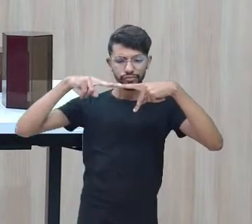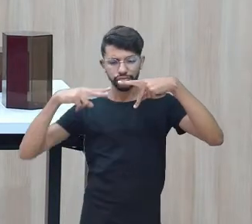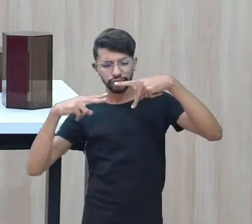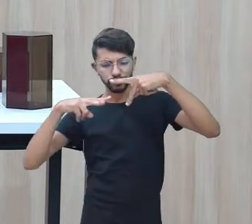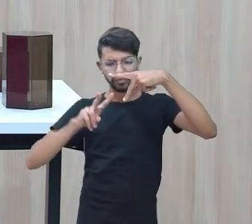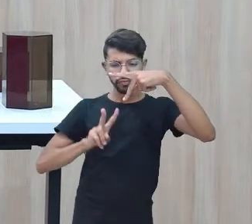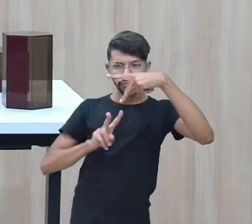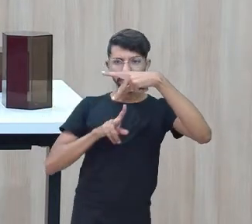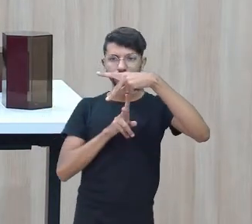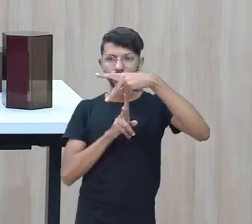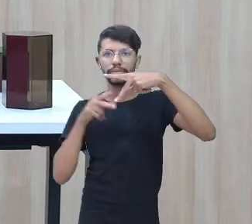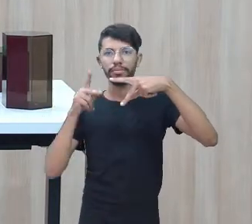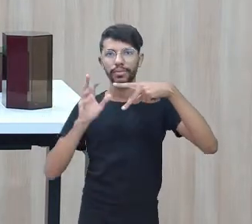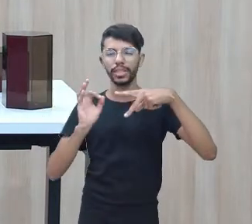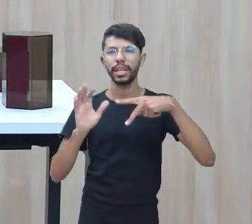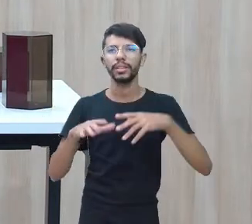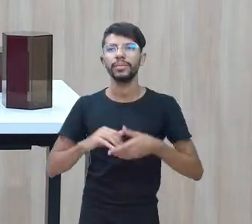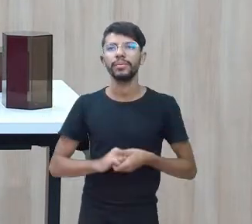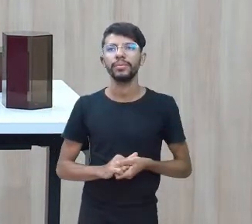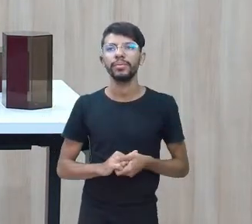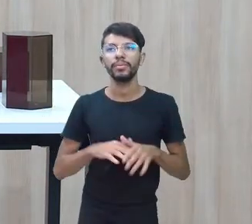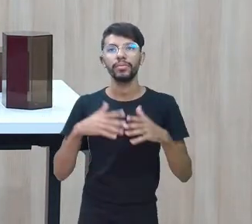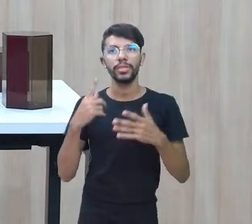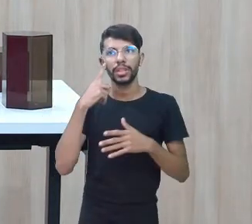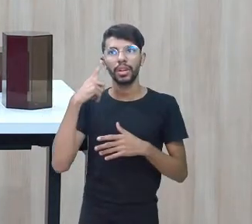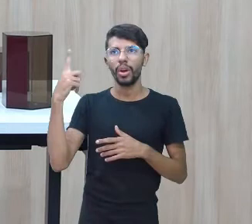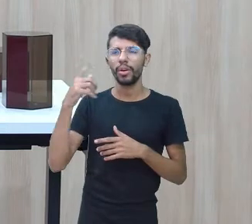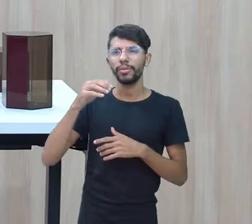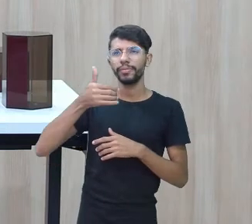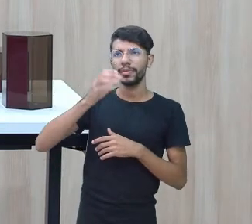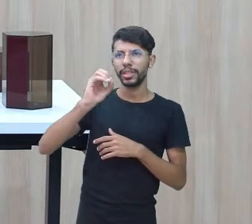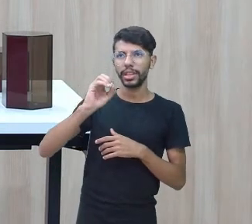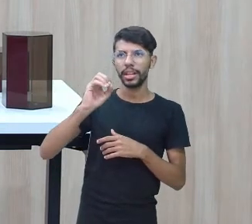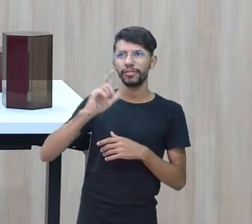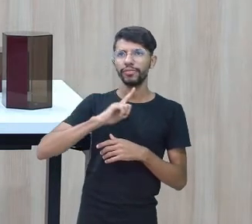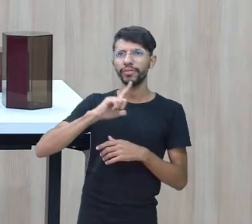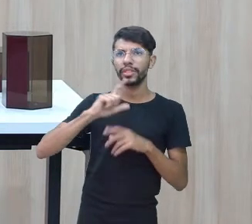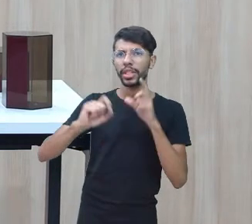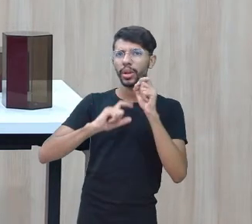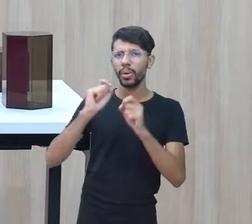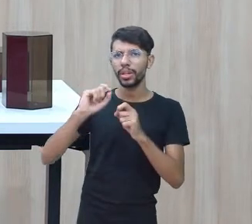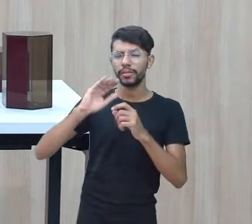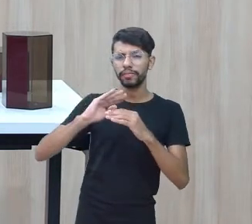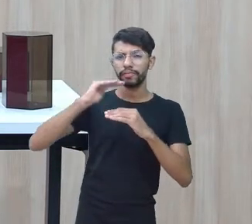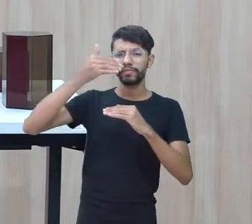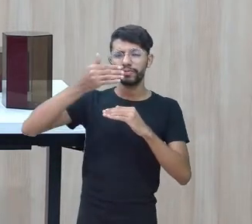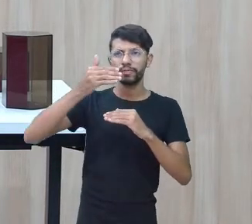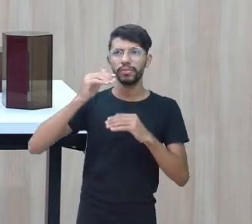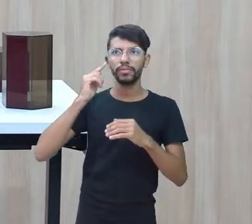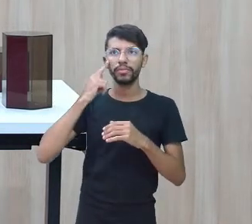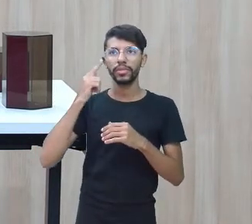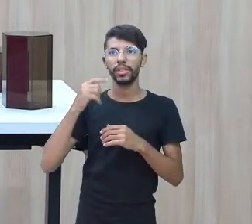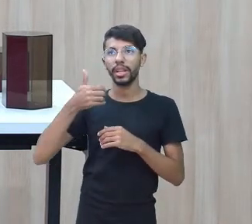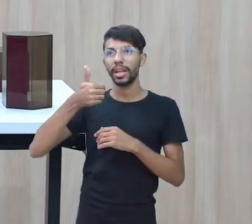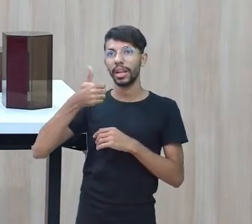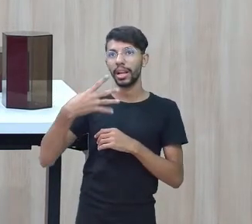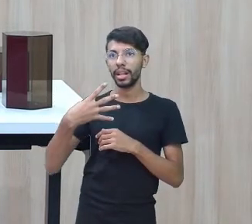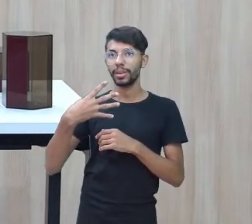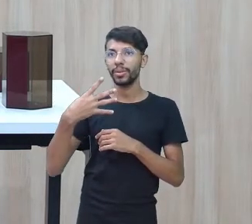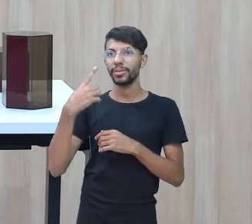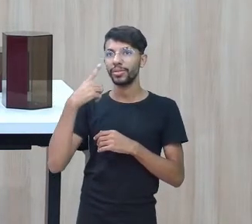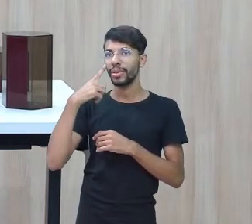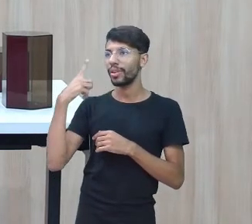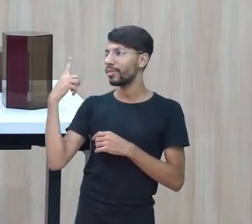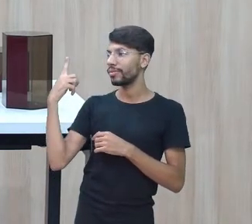um lado e do outro. Então, ó, quem que tá aqui em cima do 10? Se a gente observar aqui, ó, quem tá em cima do 10 é o 14,